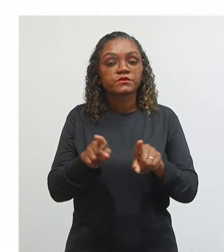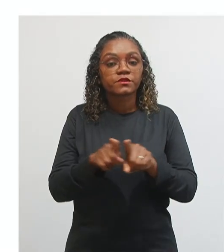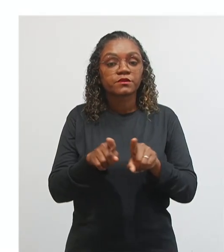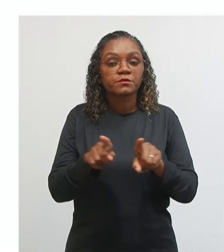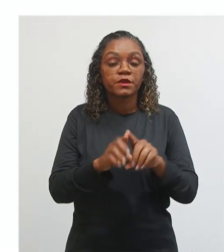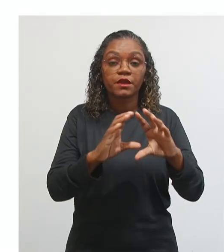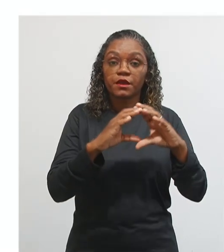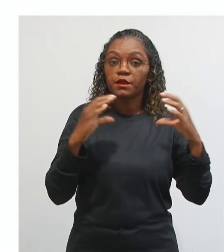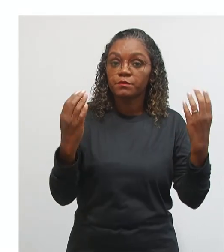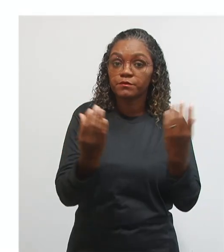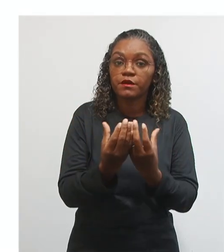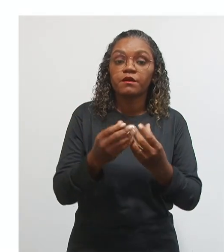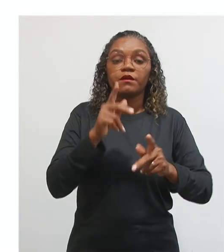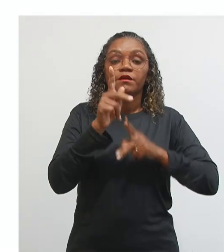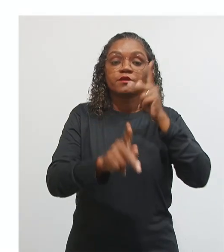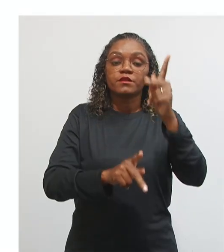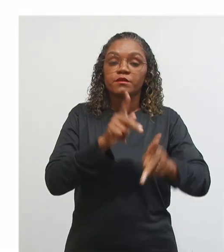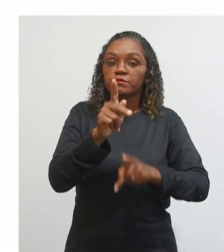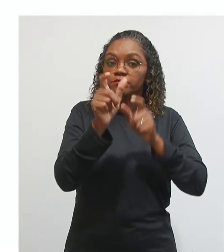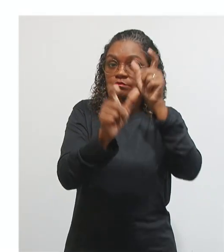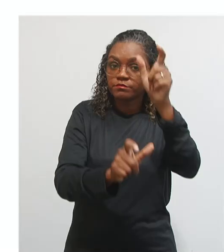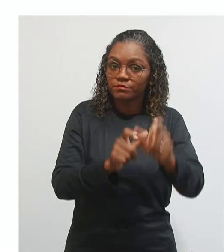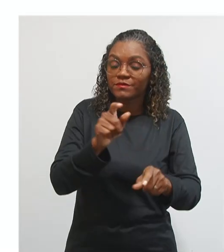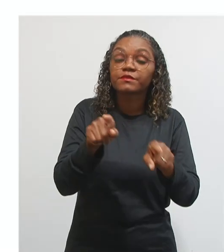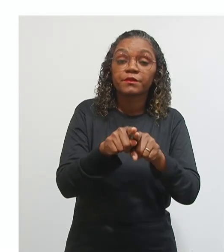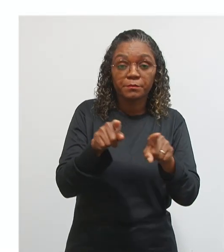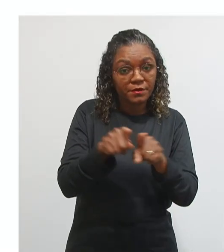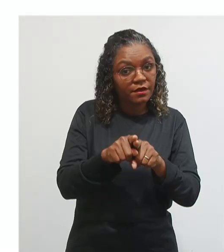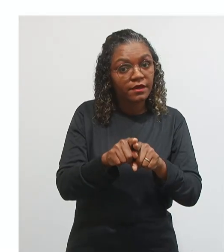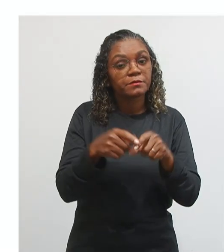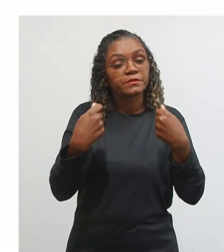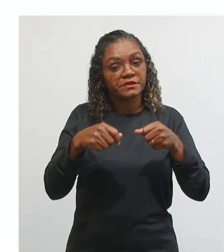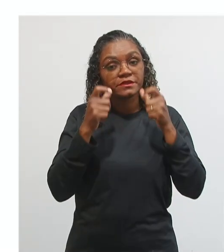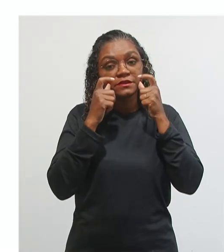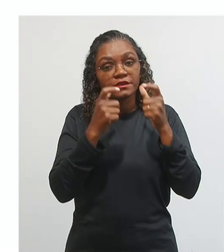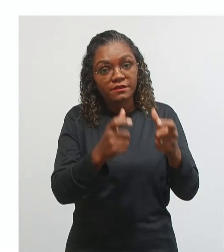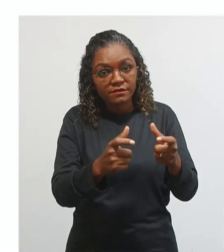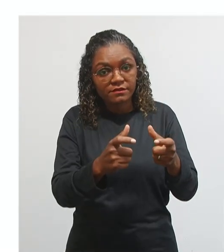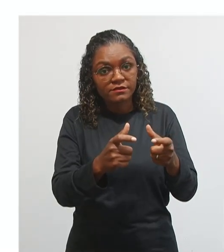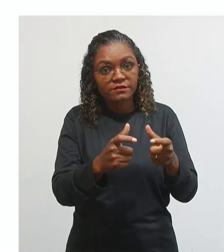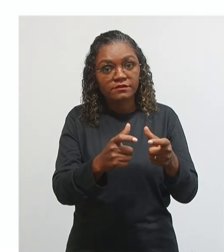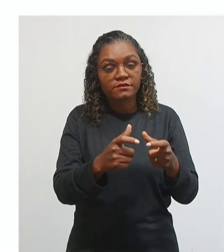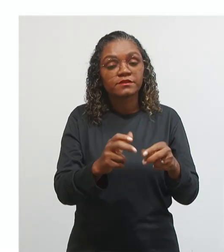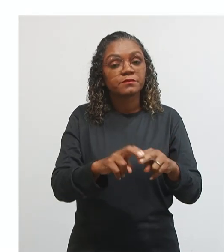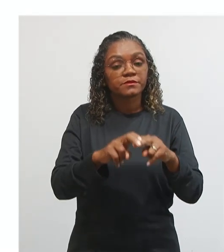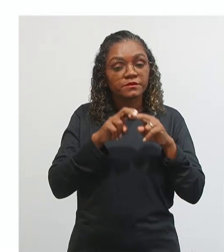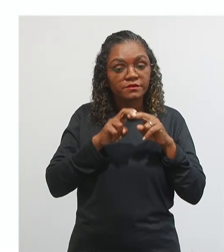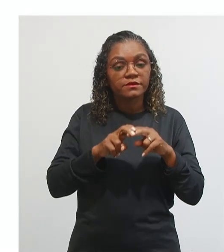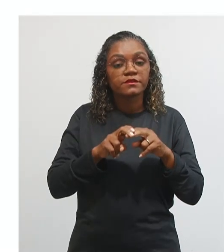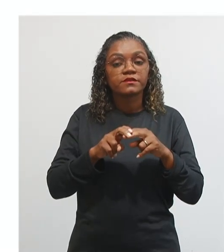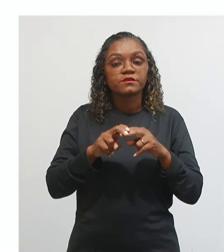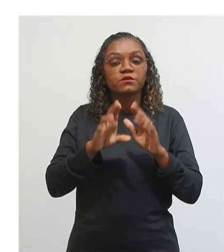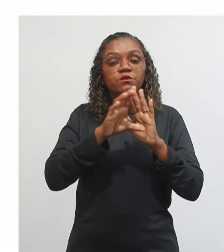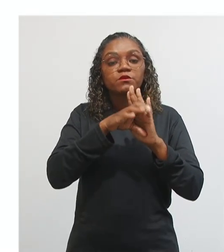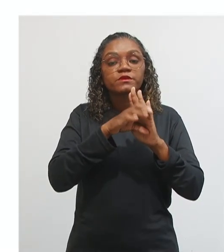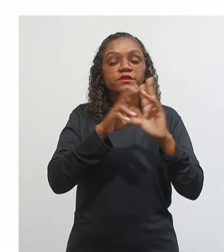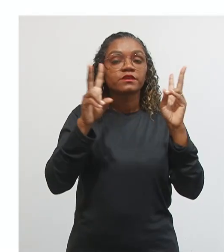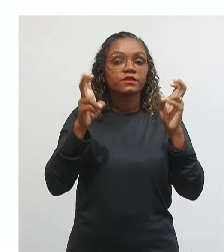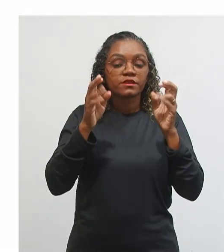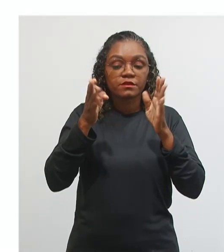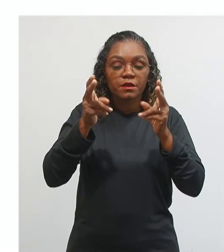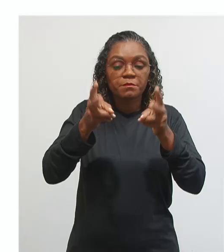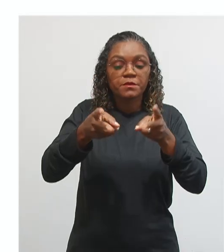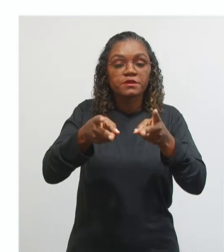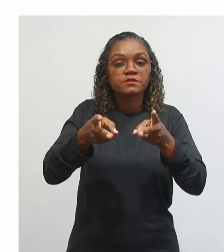comunitárias, porque a população também tem que querer, né? A população do local. Ela vai criar um conceito para aquele local,